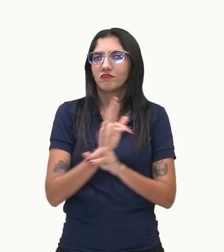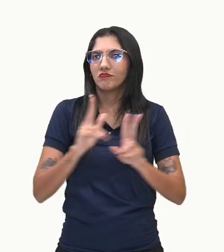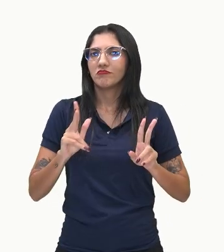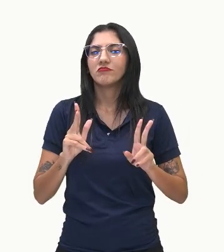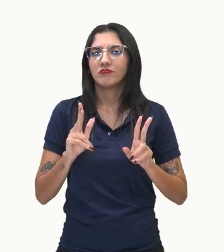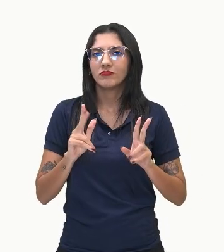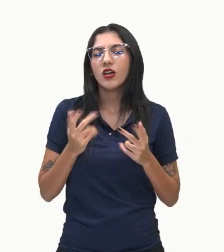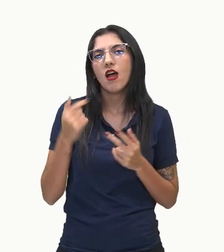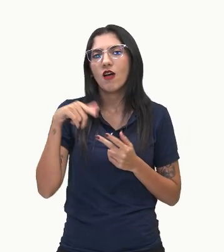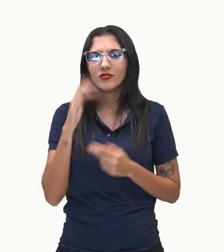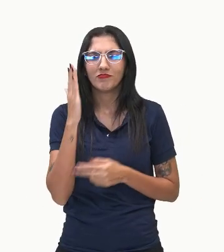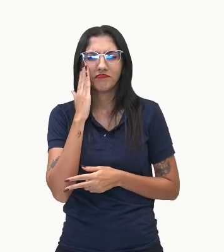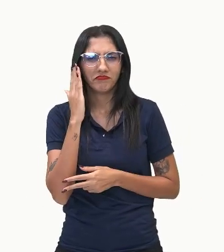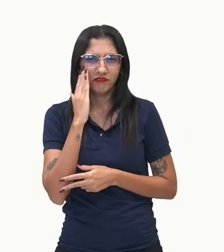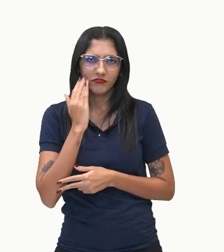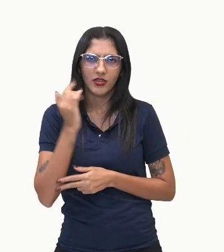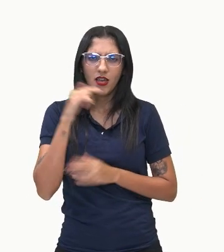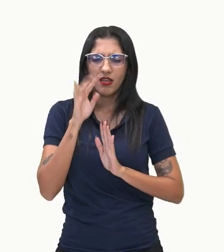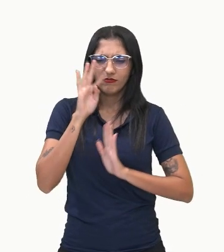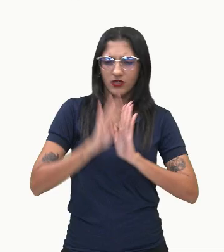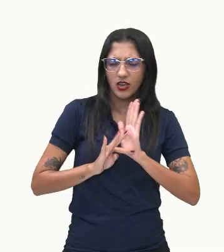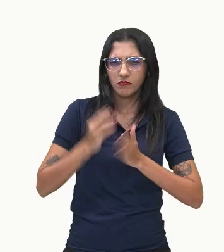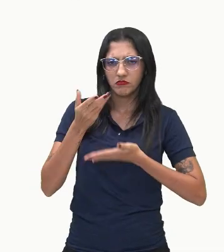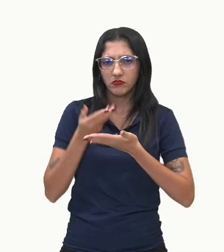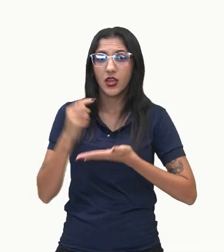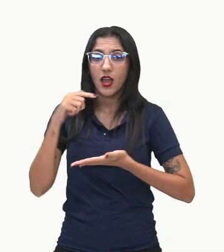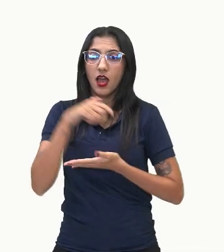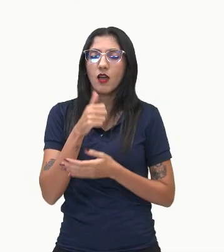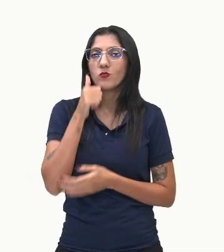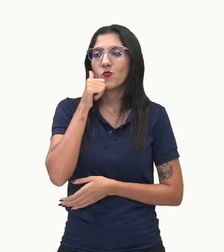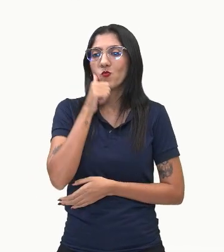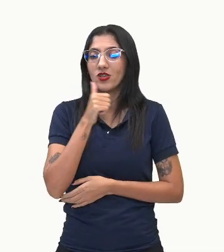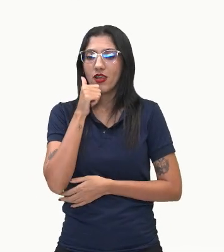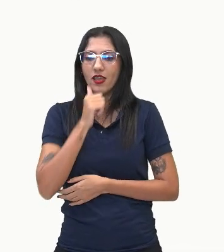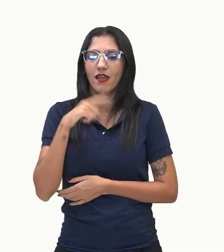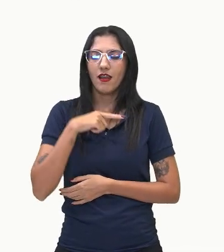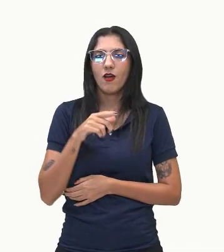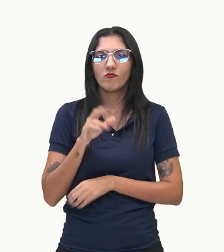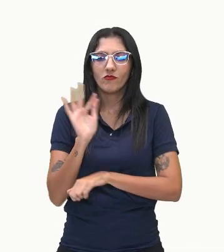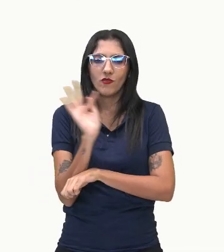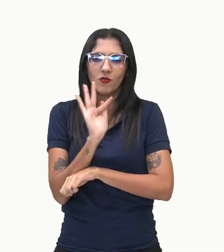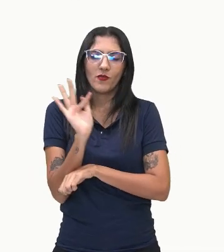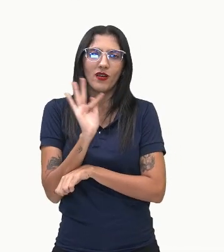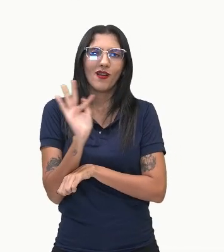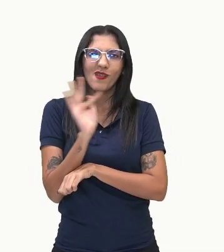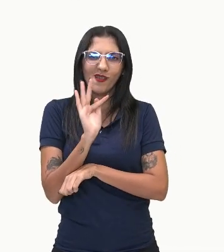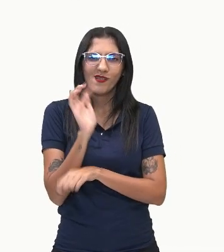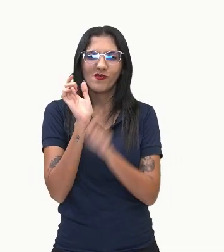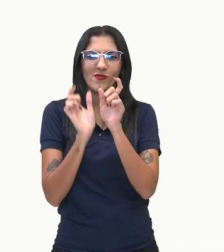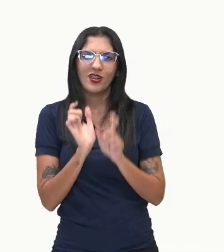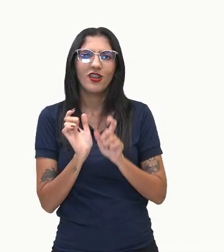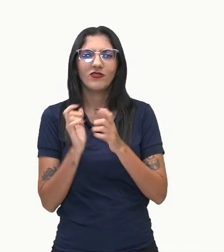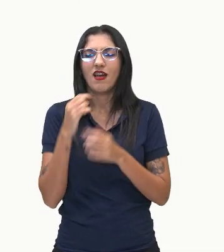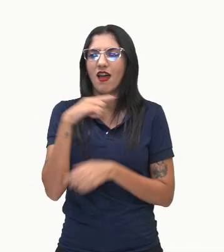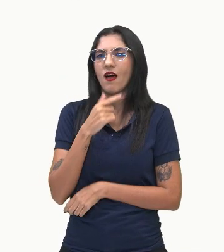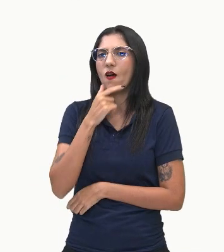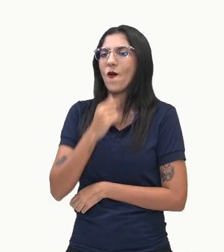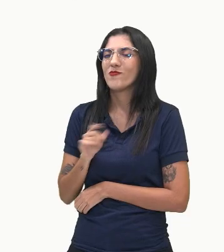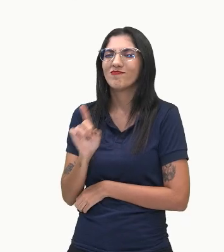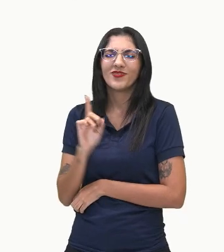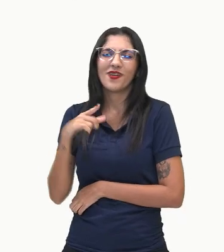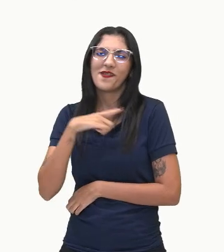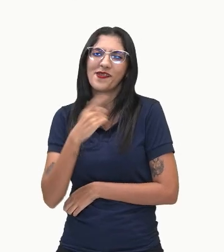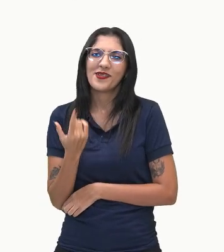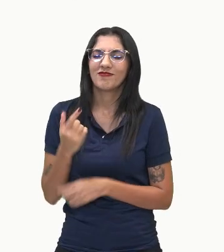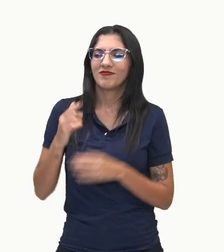perceber aí nesse registro que ela usa as palavras dentro da norma culta da língua. Já ele não, já é mais